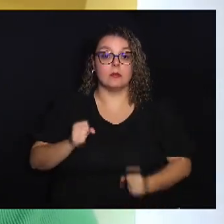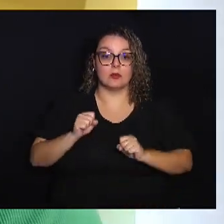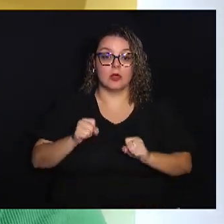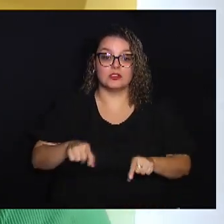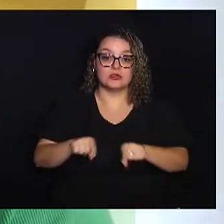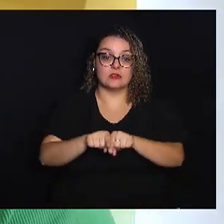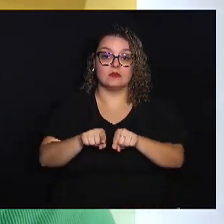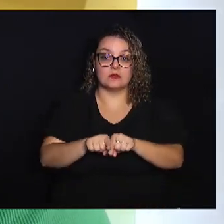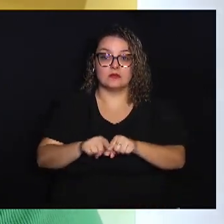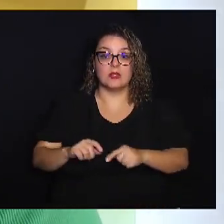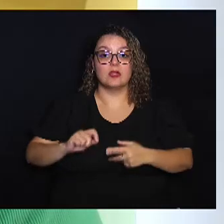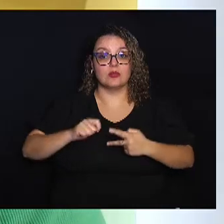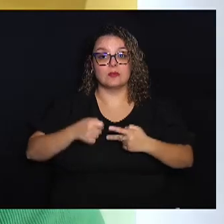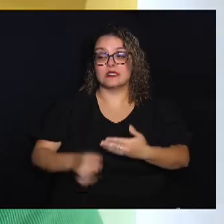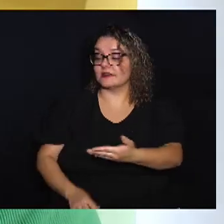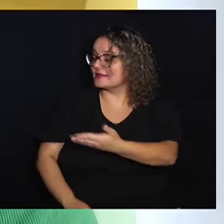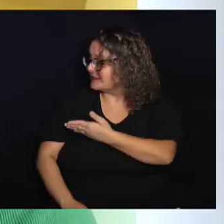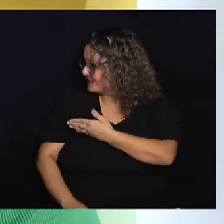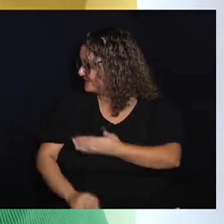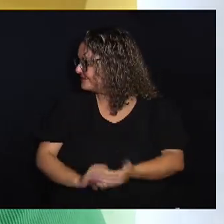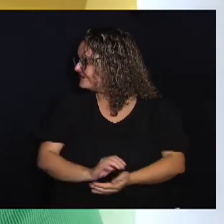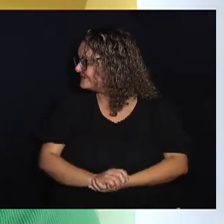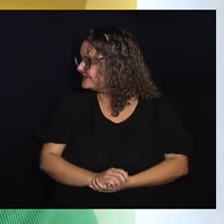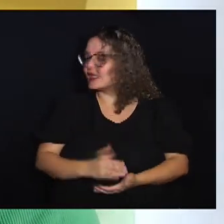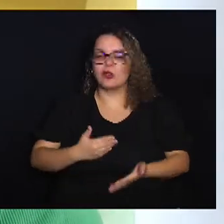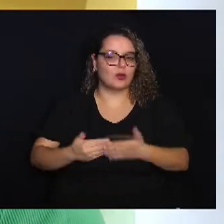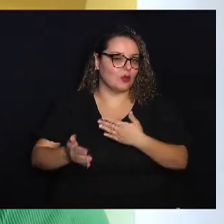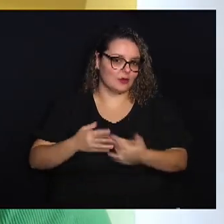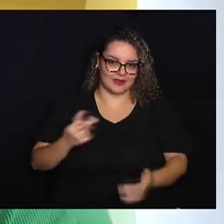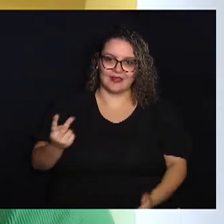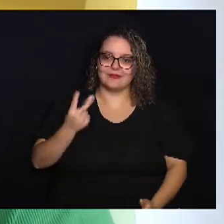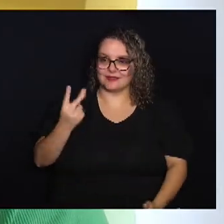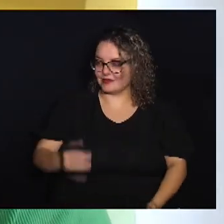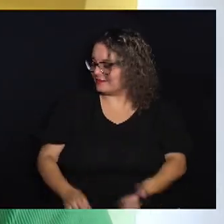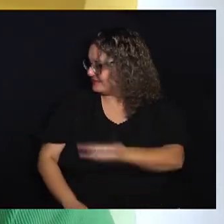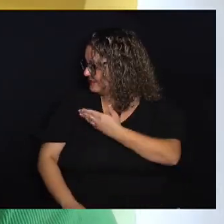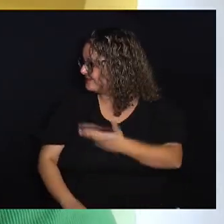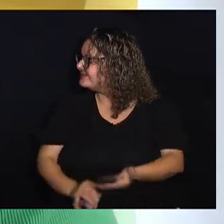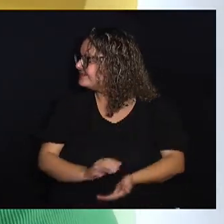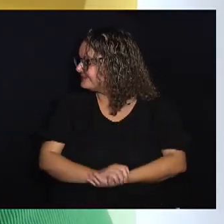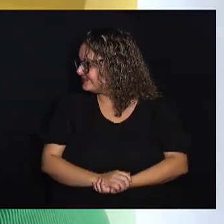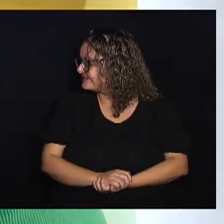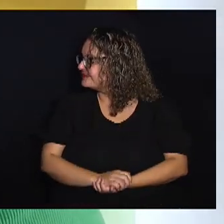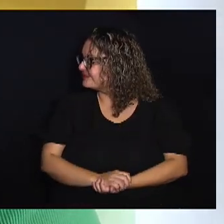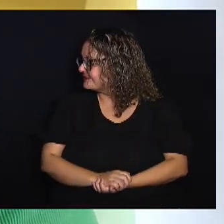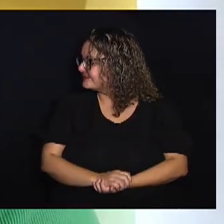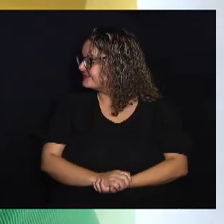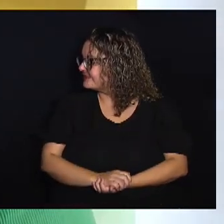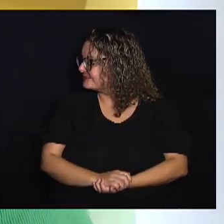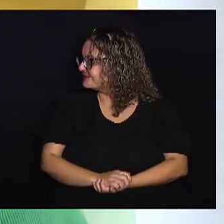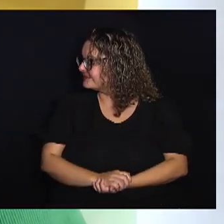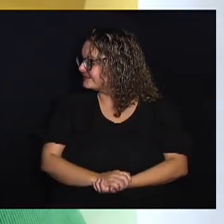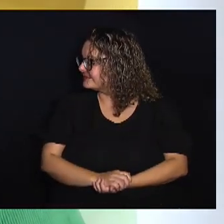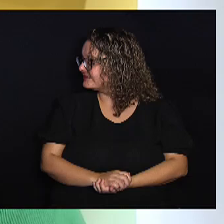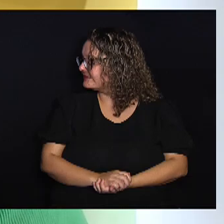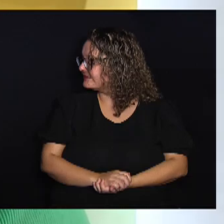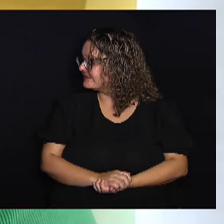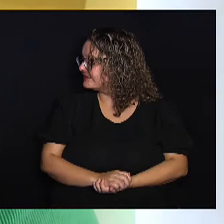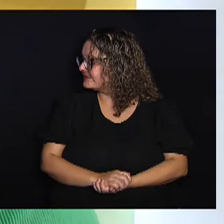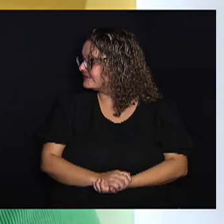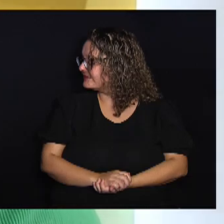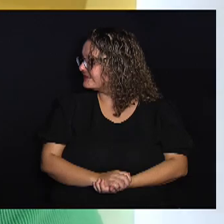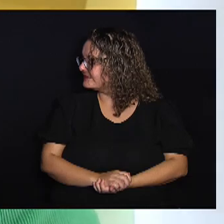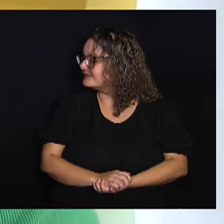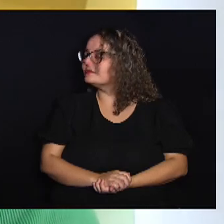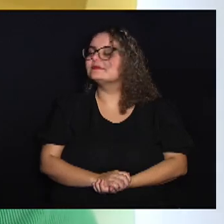você pode fazer a sua doação de qualquer valor através do Pix da instituição, tá? Eu vou passar aqui para